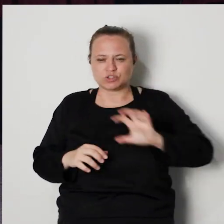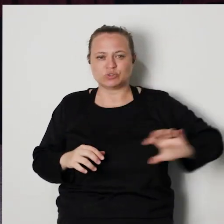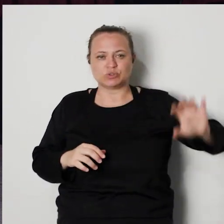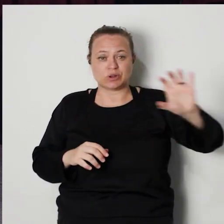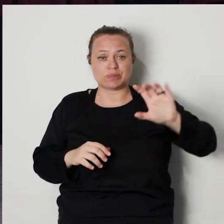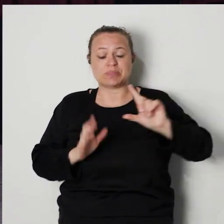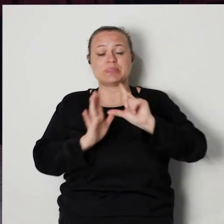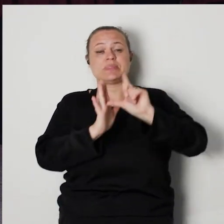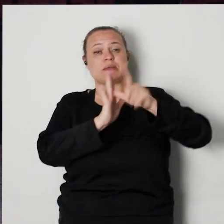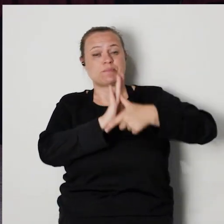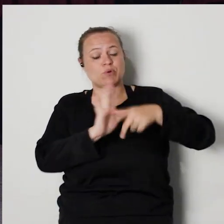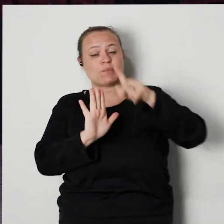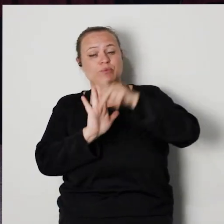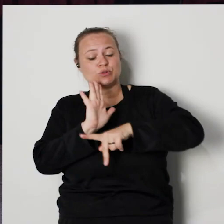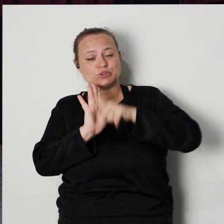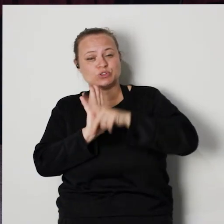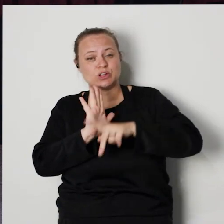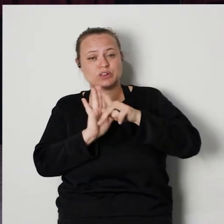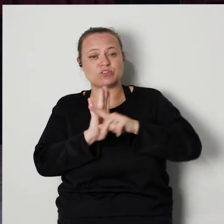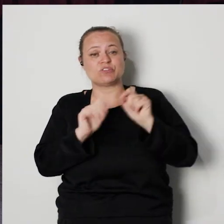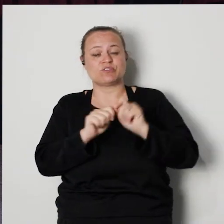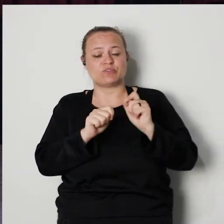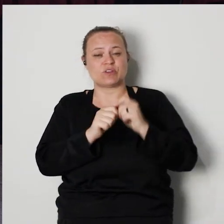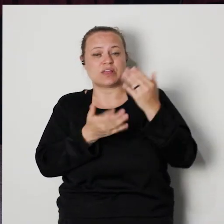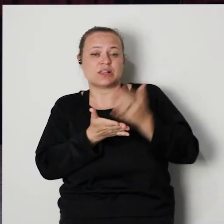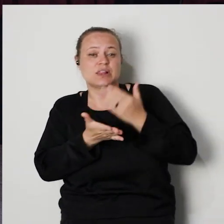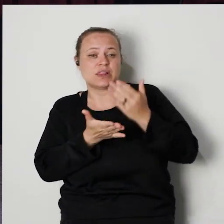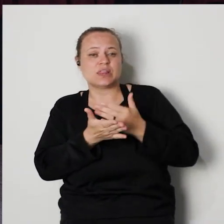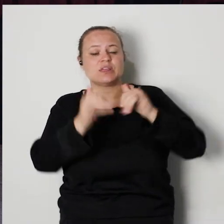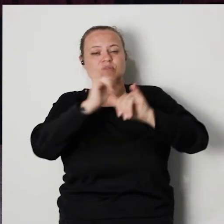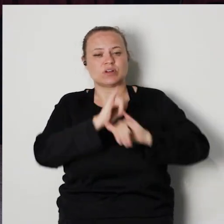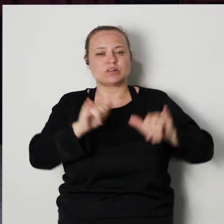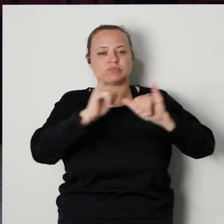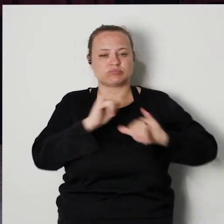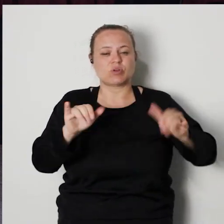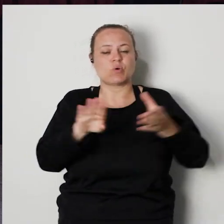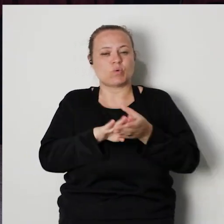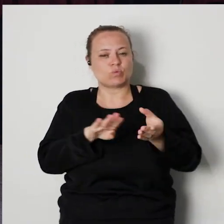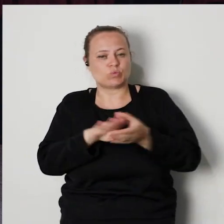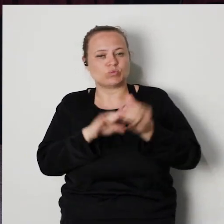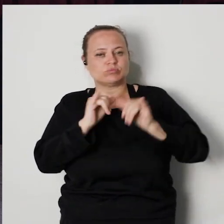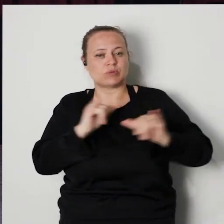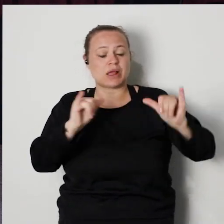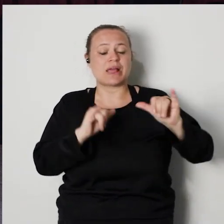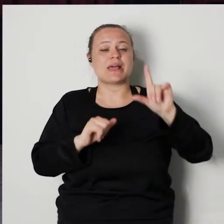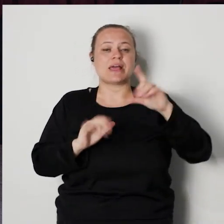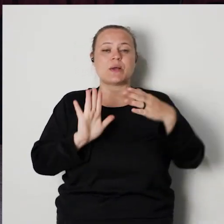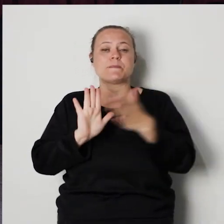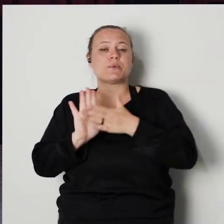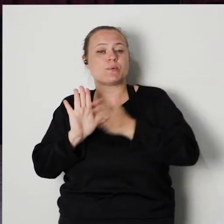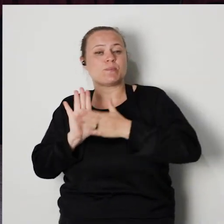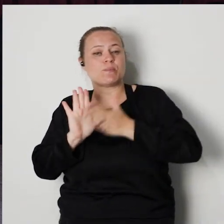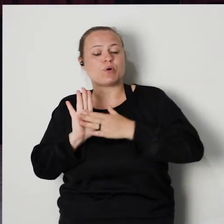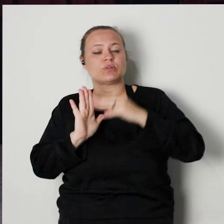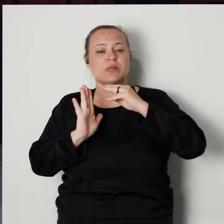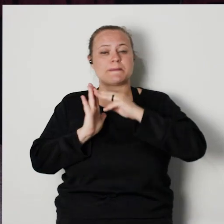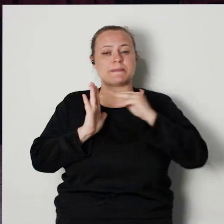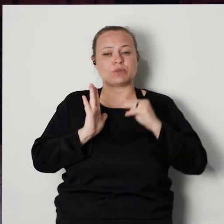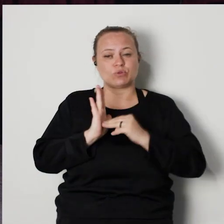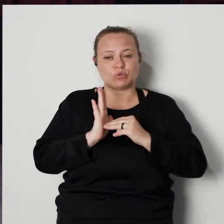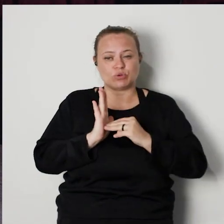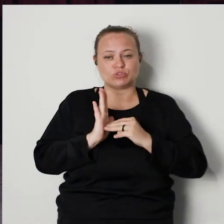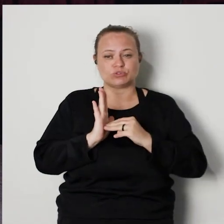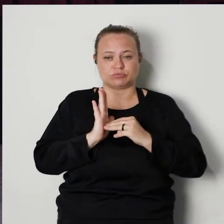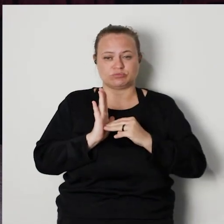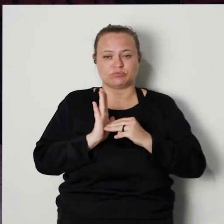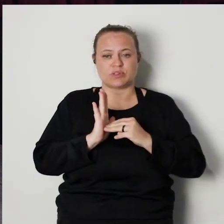a elaboração, a escuta, o levantamento de materiais na sua localidade. E aí, a partir desse projeto, a gente produziu